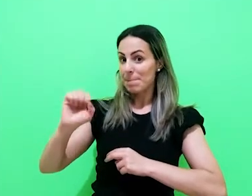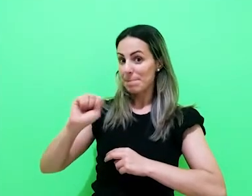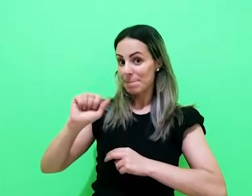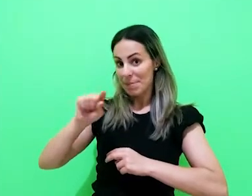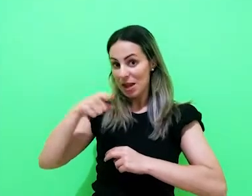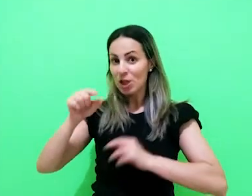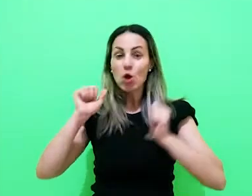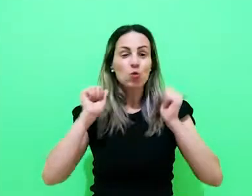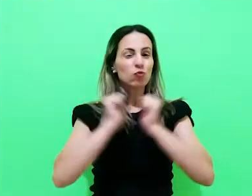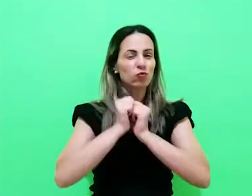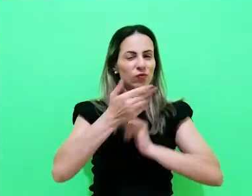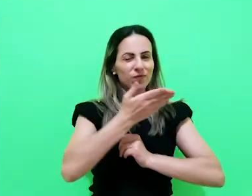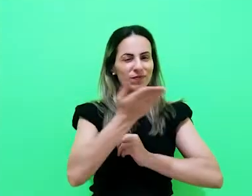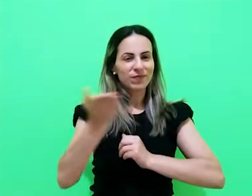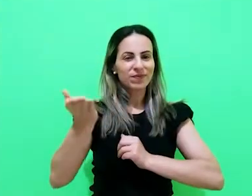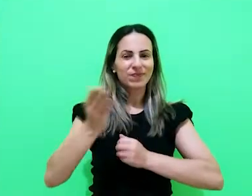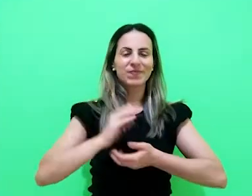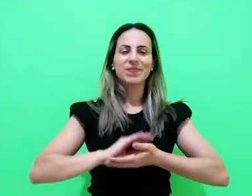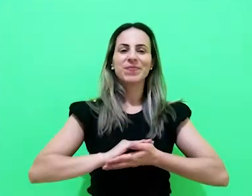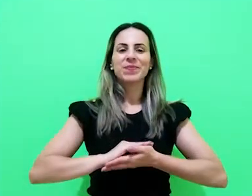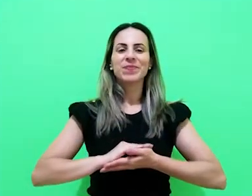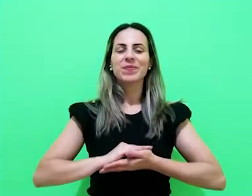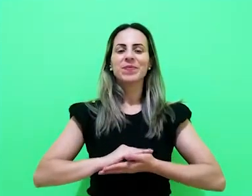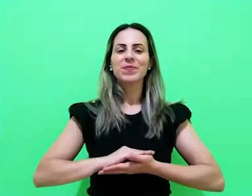junto com vocês.